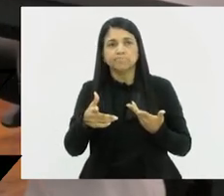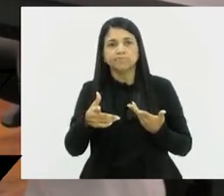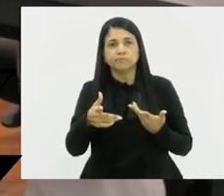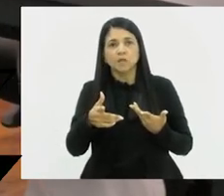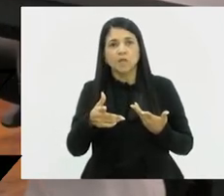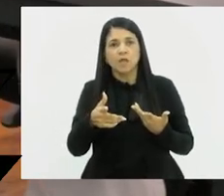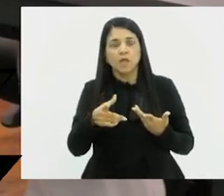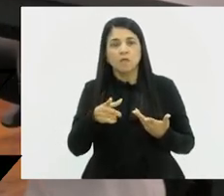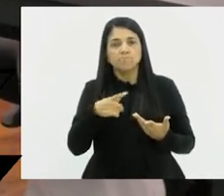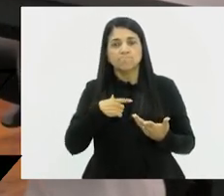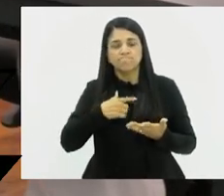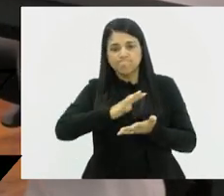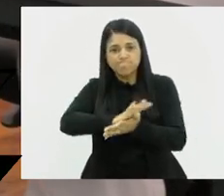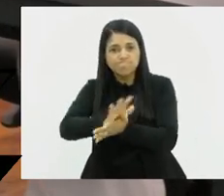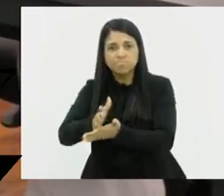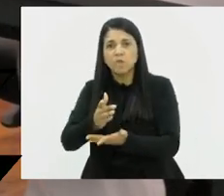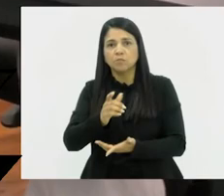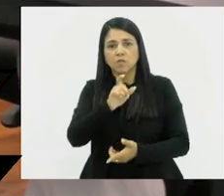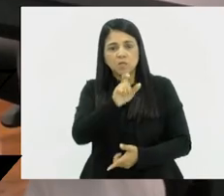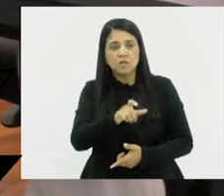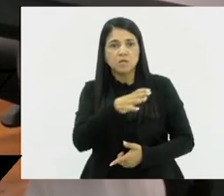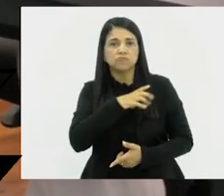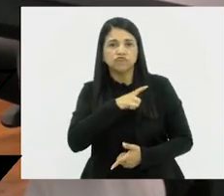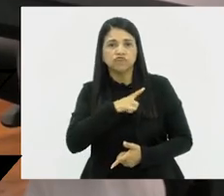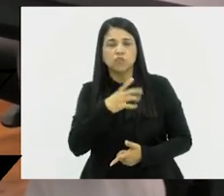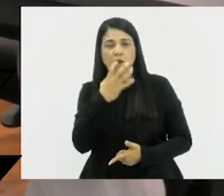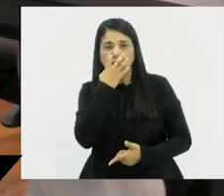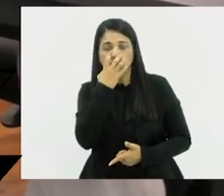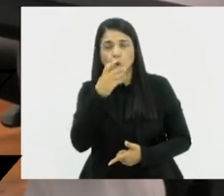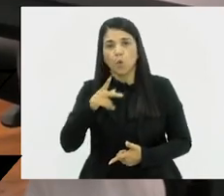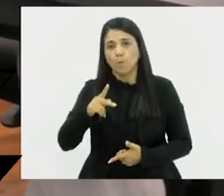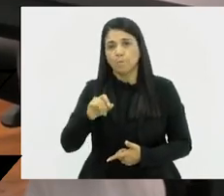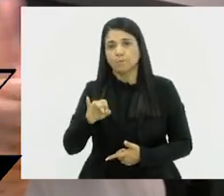por ter um cão chamado de pitbull.